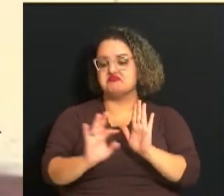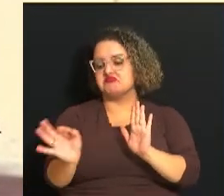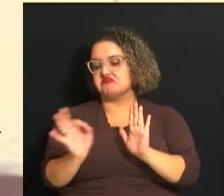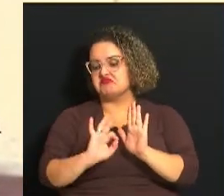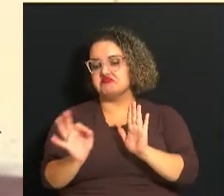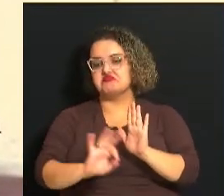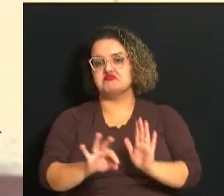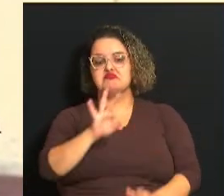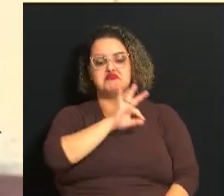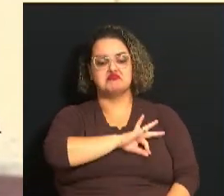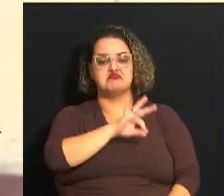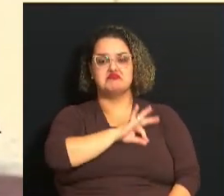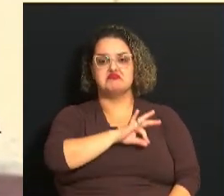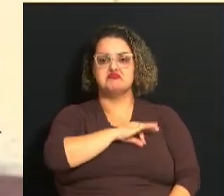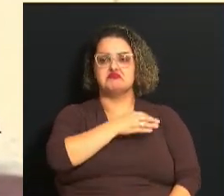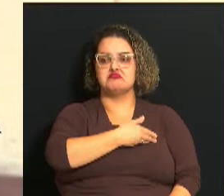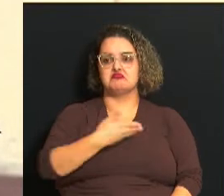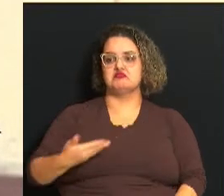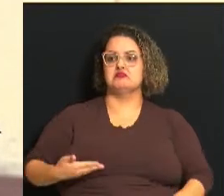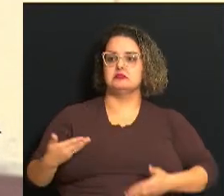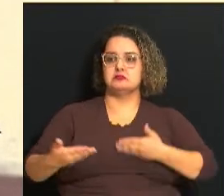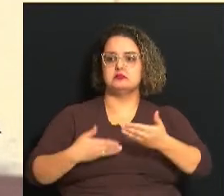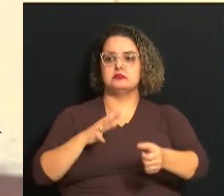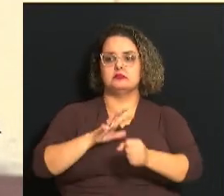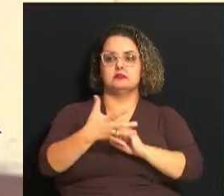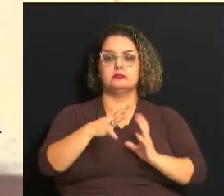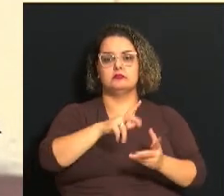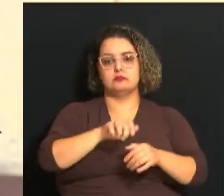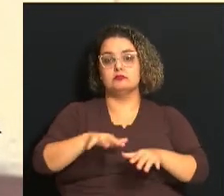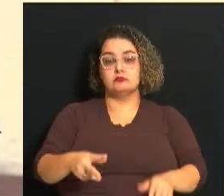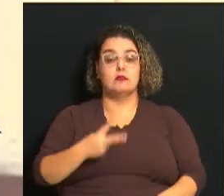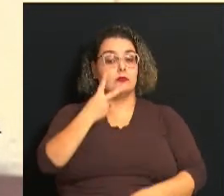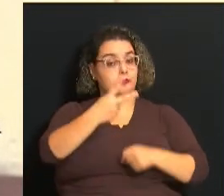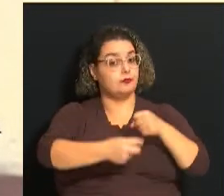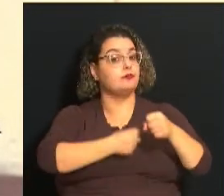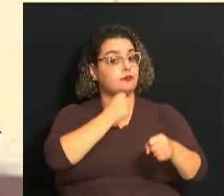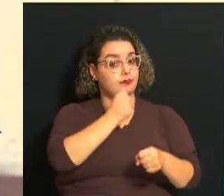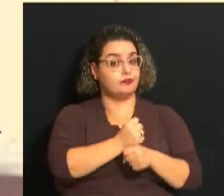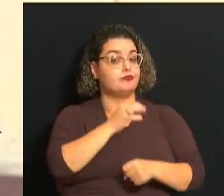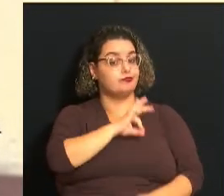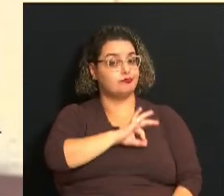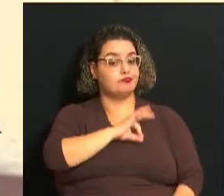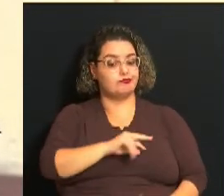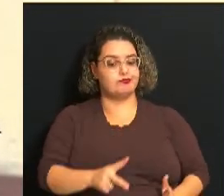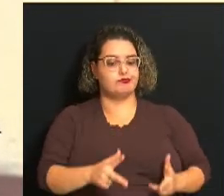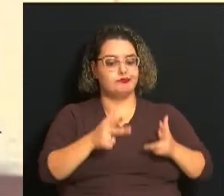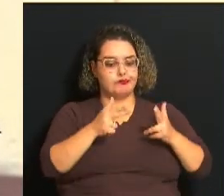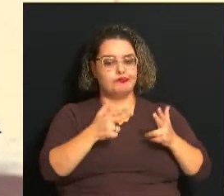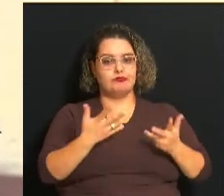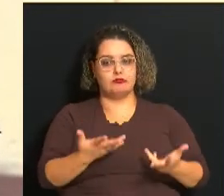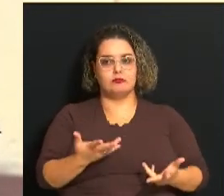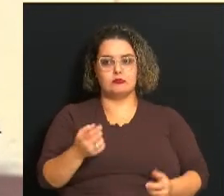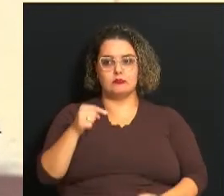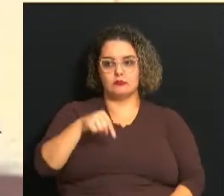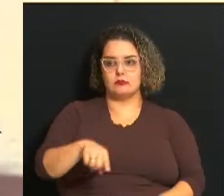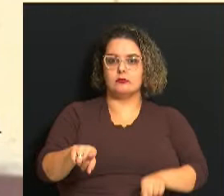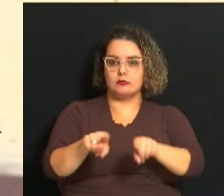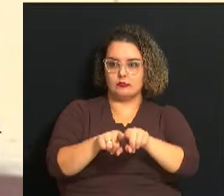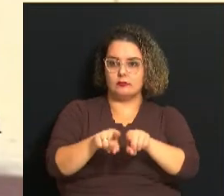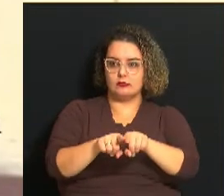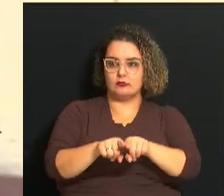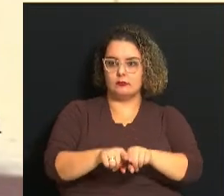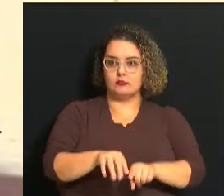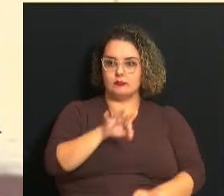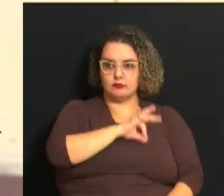salarial para os servidores nesse processo de pandemia que ficou dois anos com um salário congelado EA que inclusive teve redução